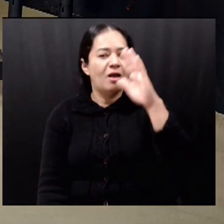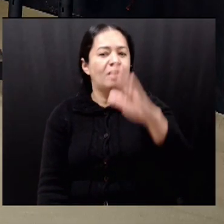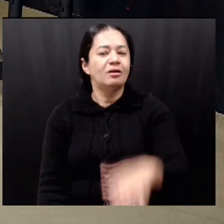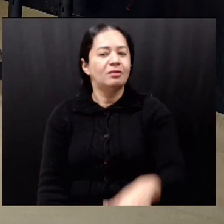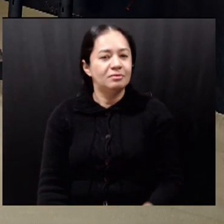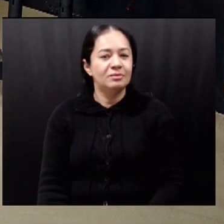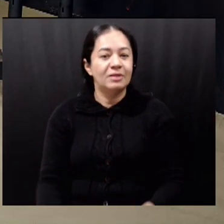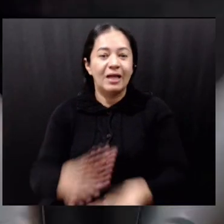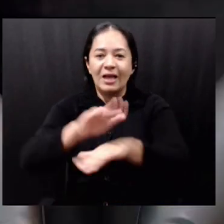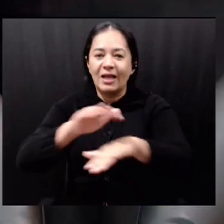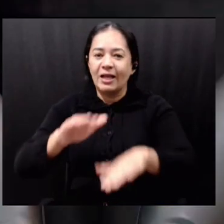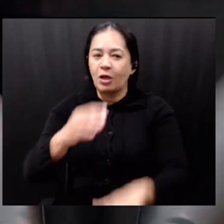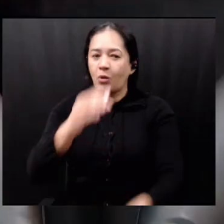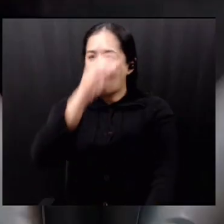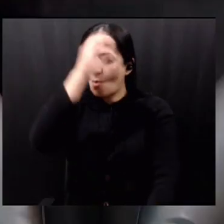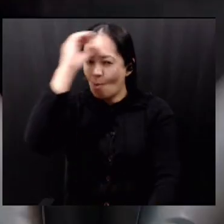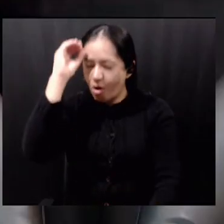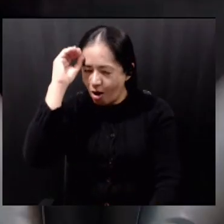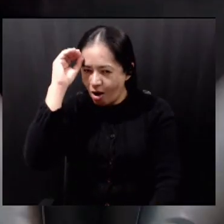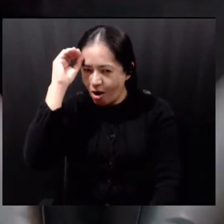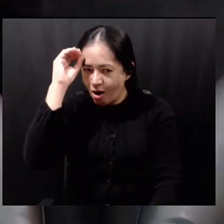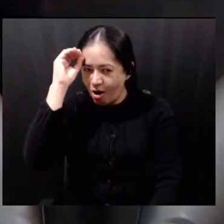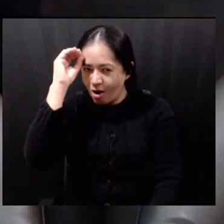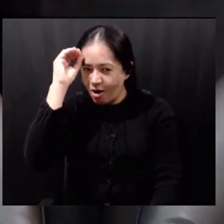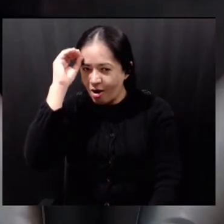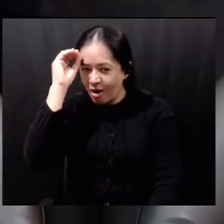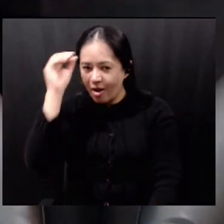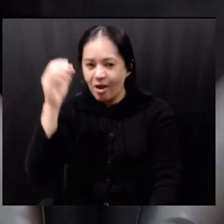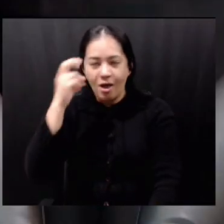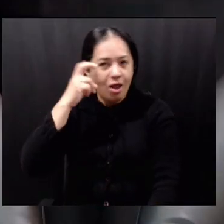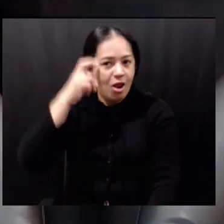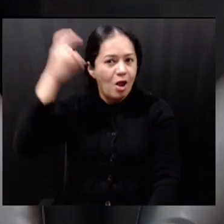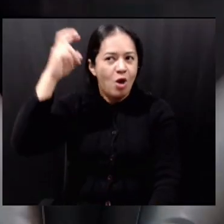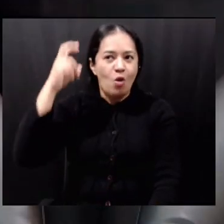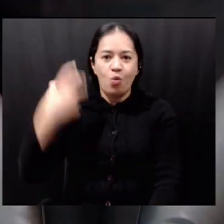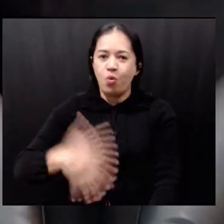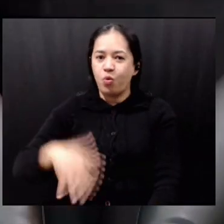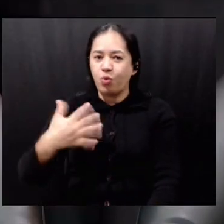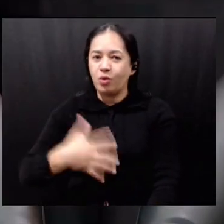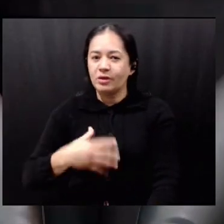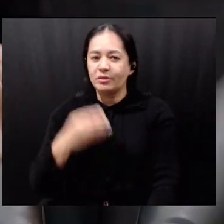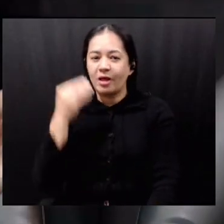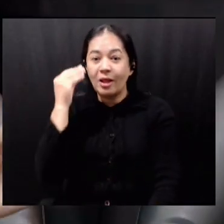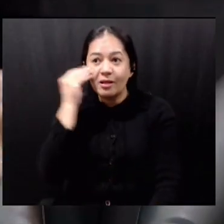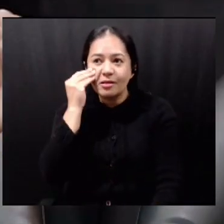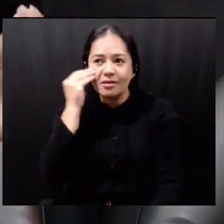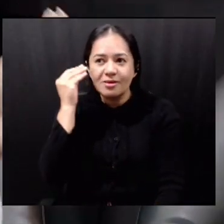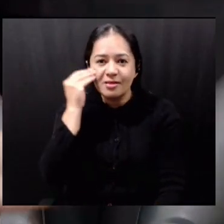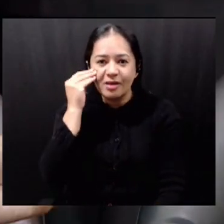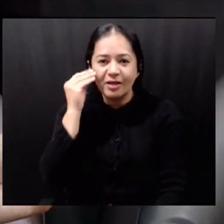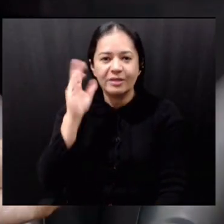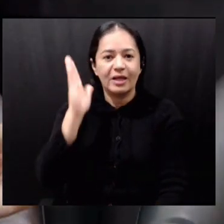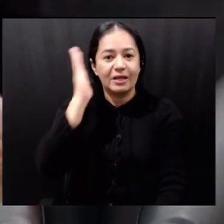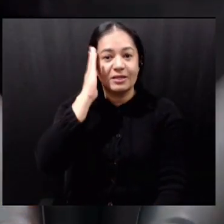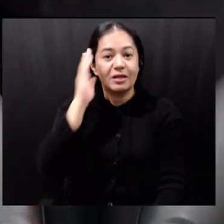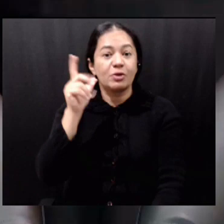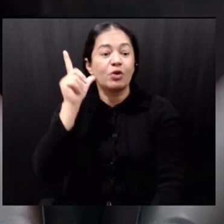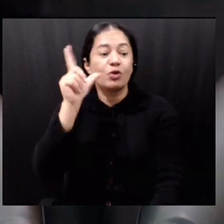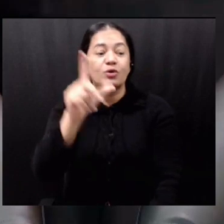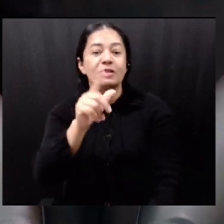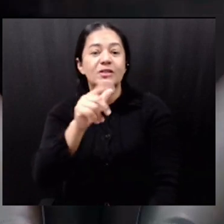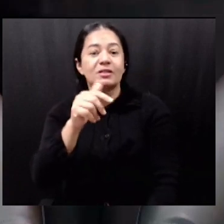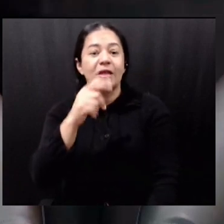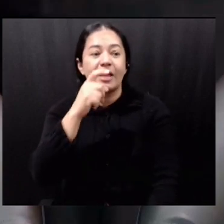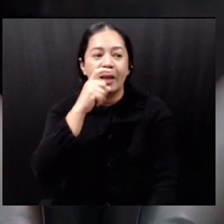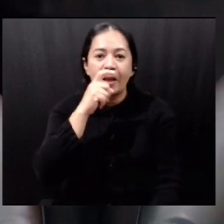inocente. A criança, ela é muito inteligente. Uhum. E ela testa, então ela já sabe o que ela consegue com a mãe e com o pai no ambiente da casa. Gente. E